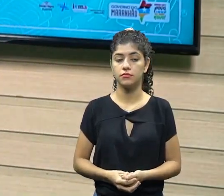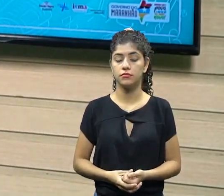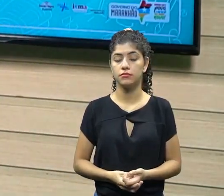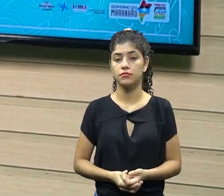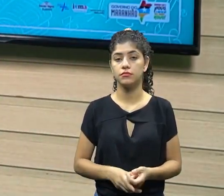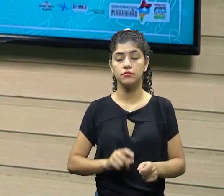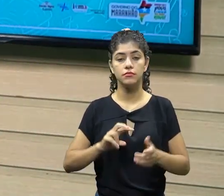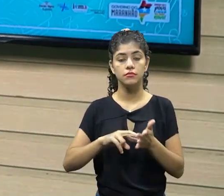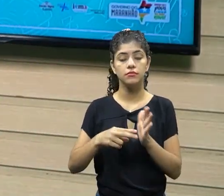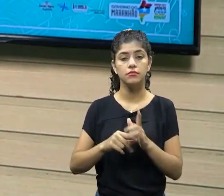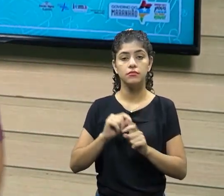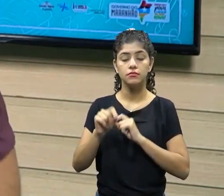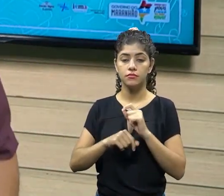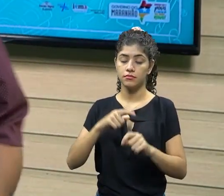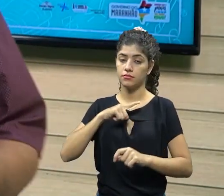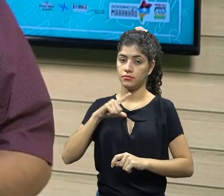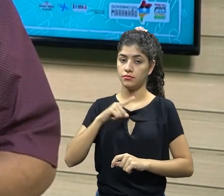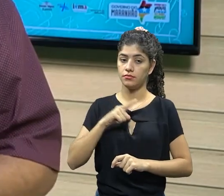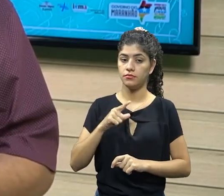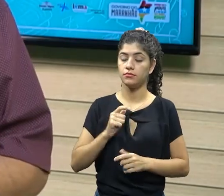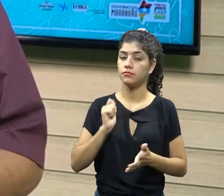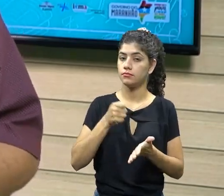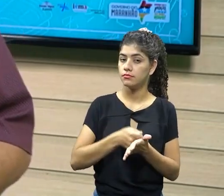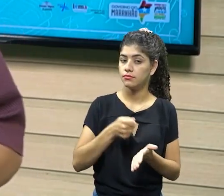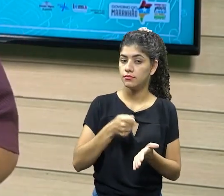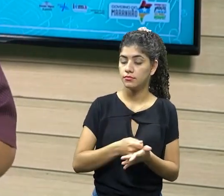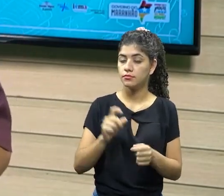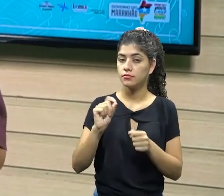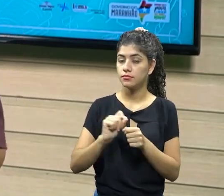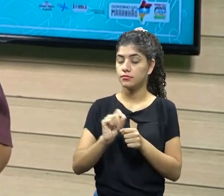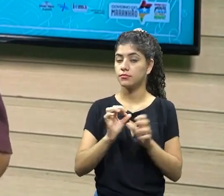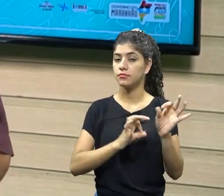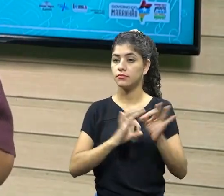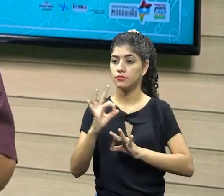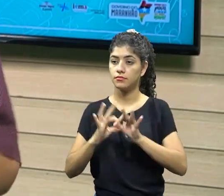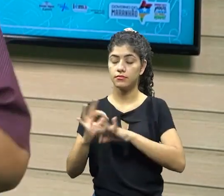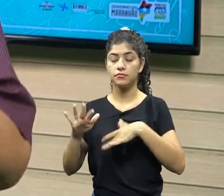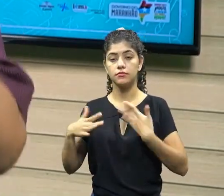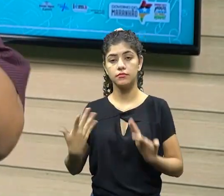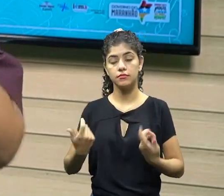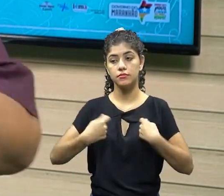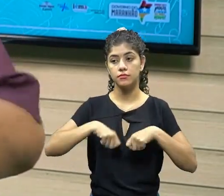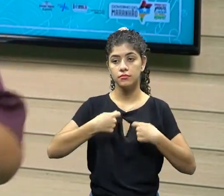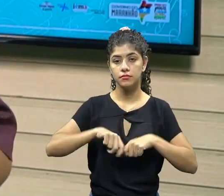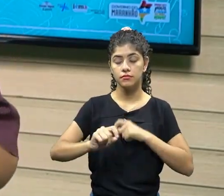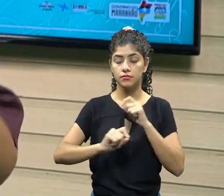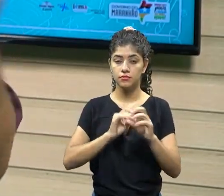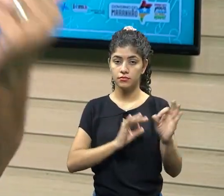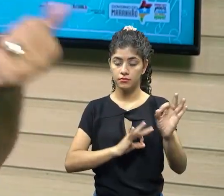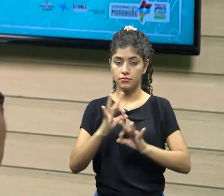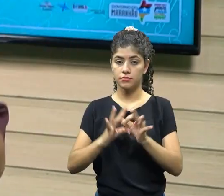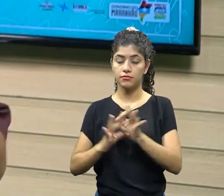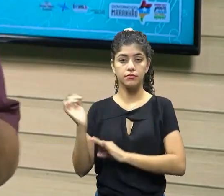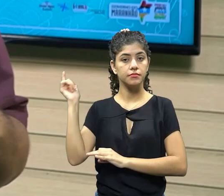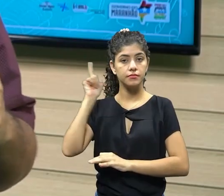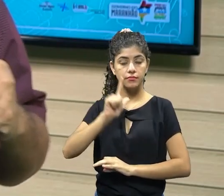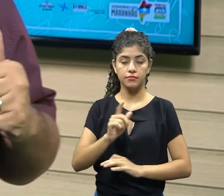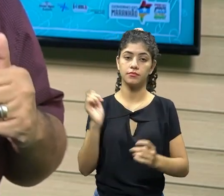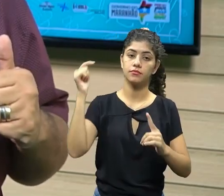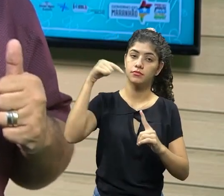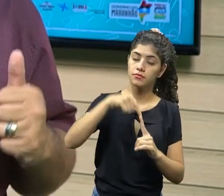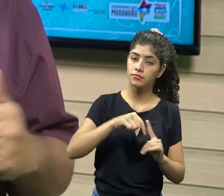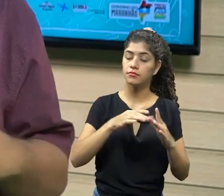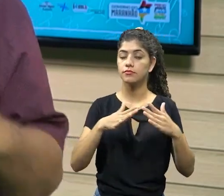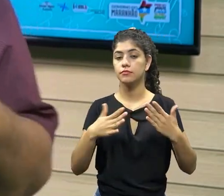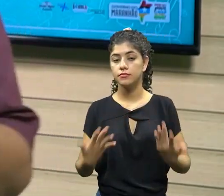tem a obrigação de fazer o planejamento. Olha, eu preciso me planejar para conseguir tais objetivos, né? Aí vai na aula lá passada